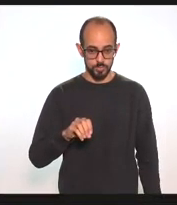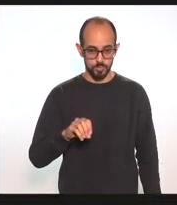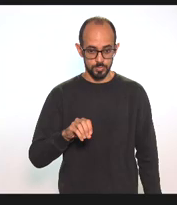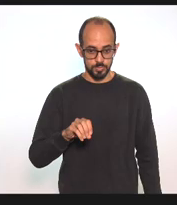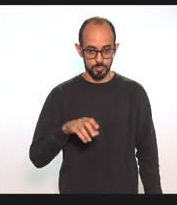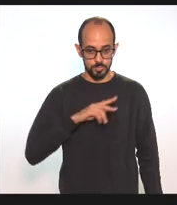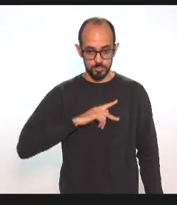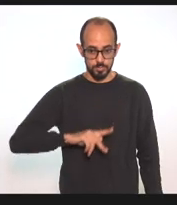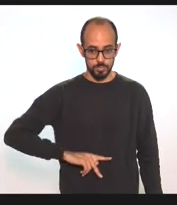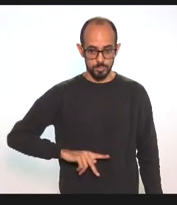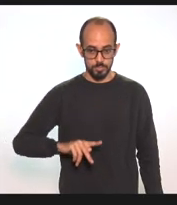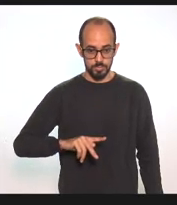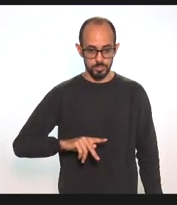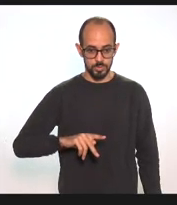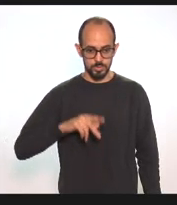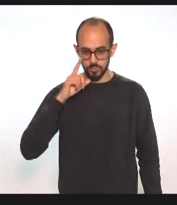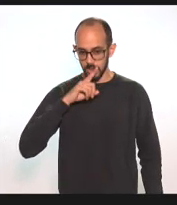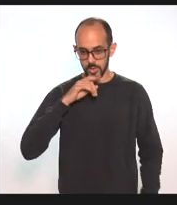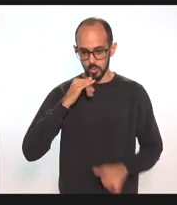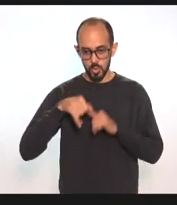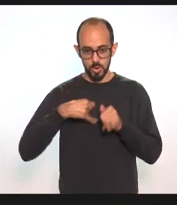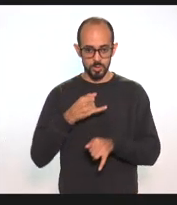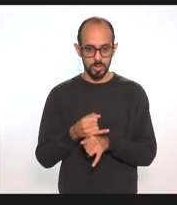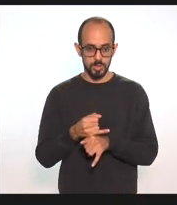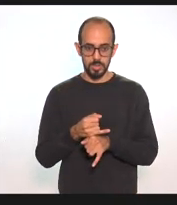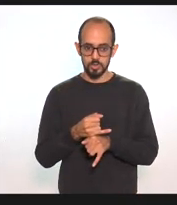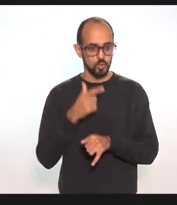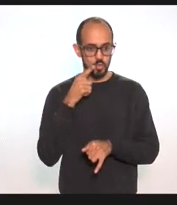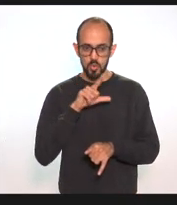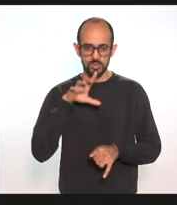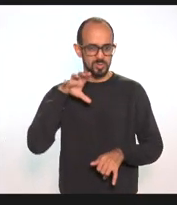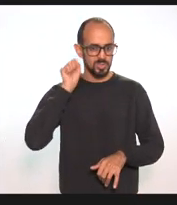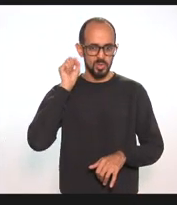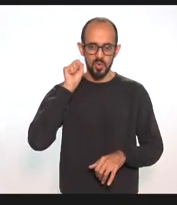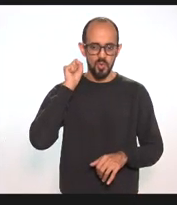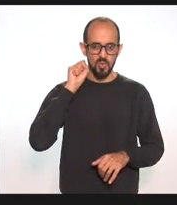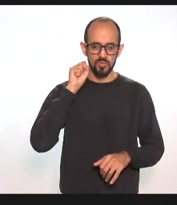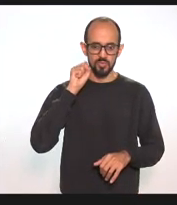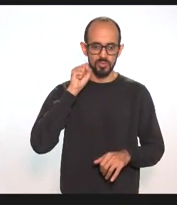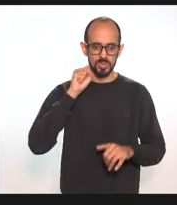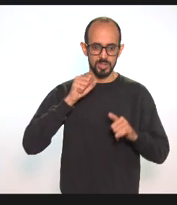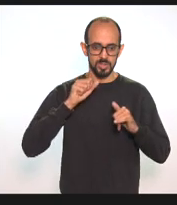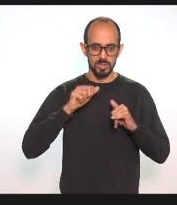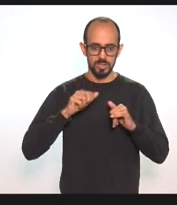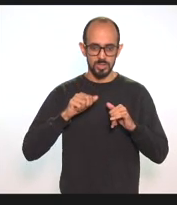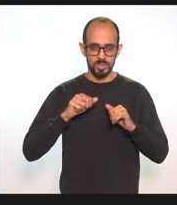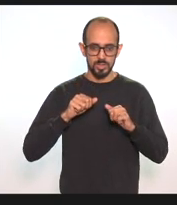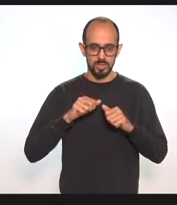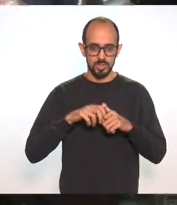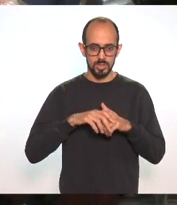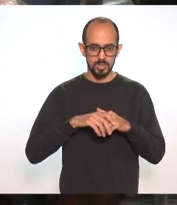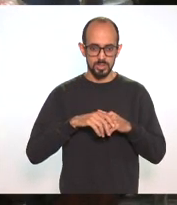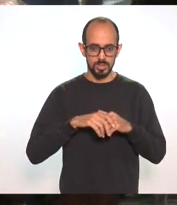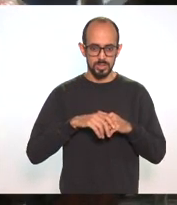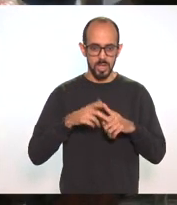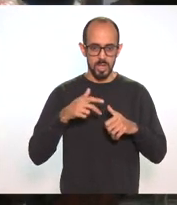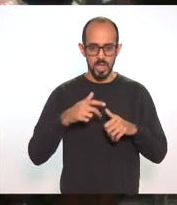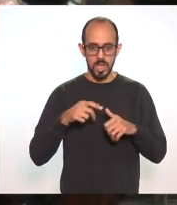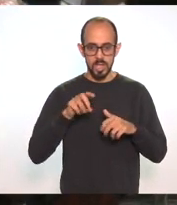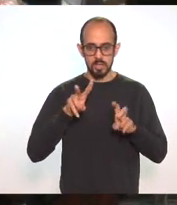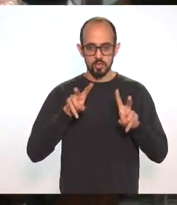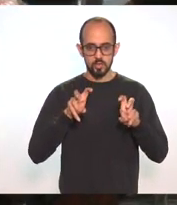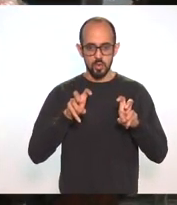Presidente, falhou a minha conexão novamente aqui, eu não consegui escutar a última explanação do pleito. É parecer em